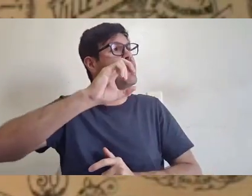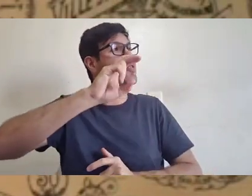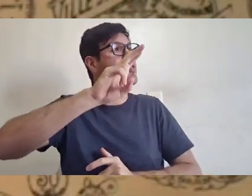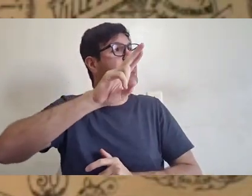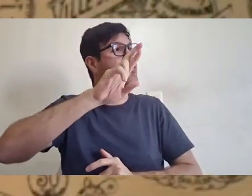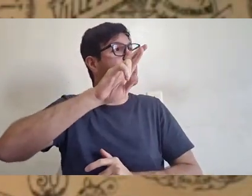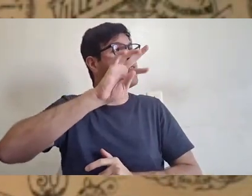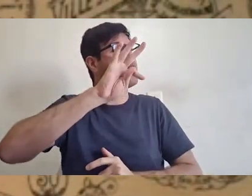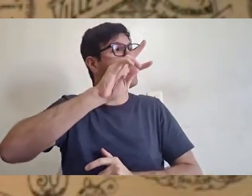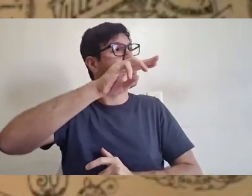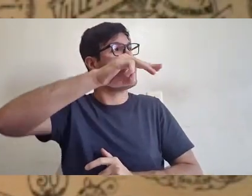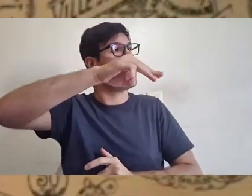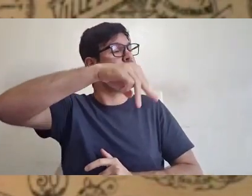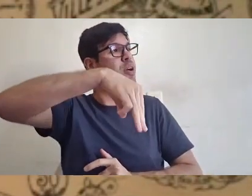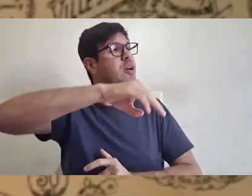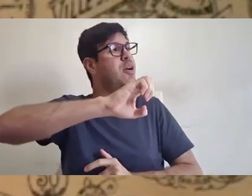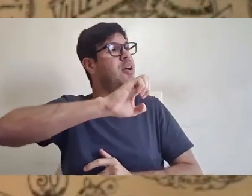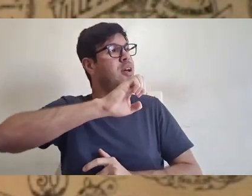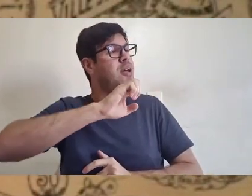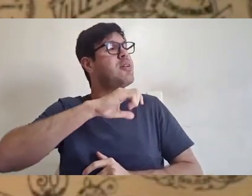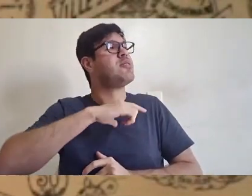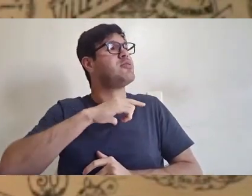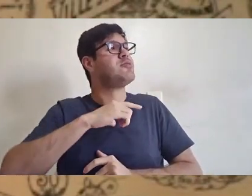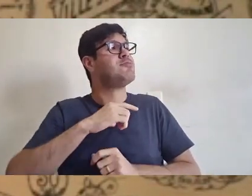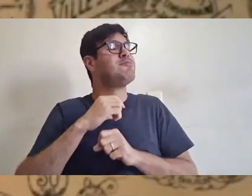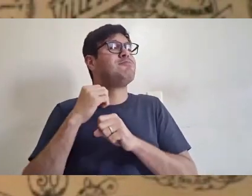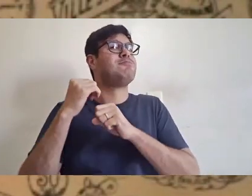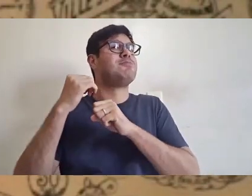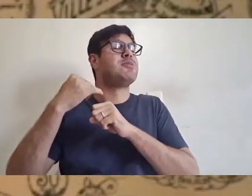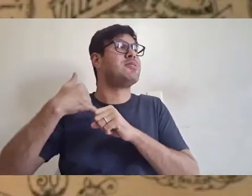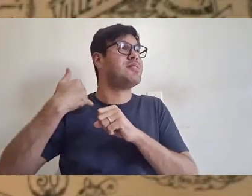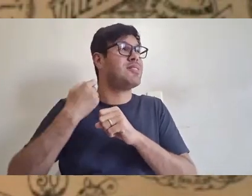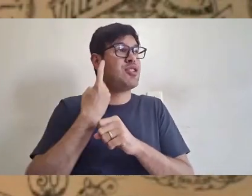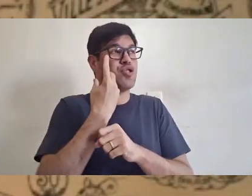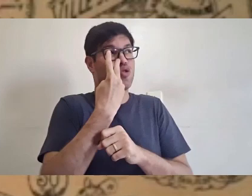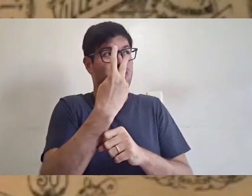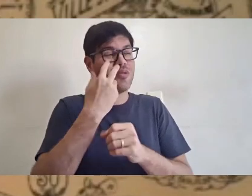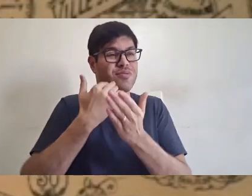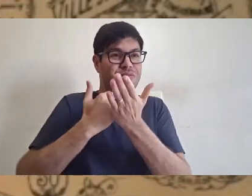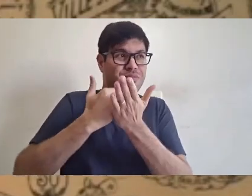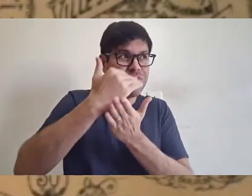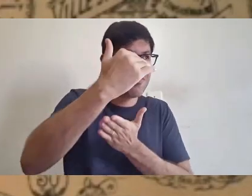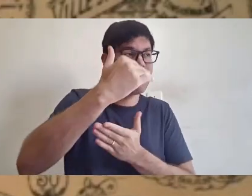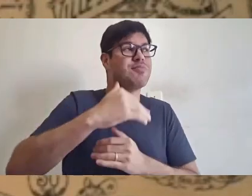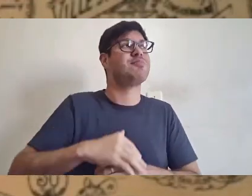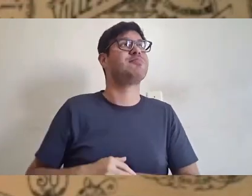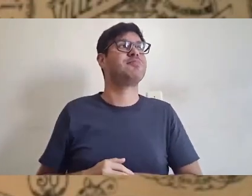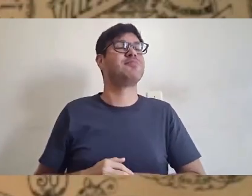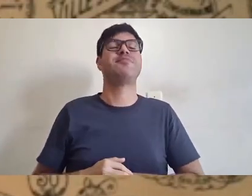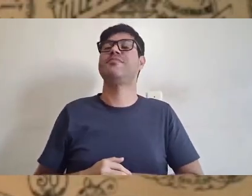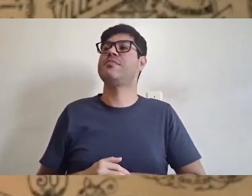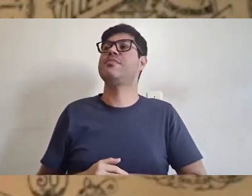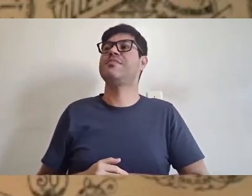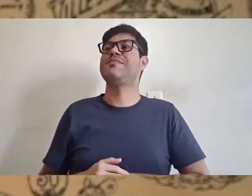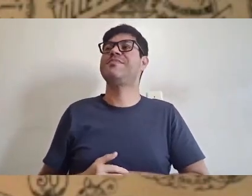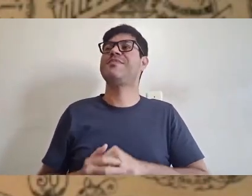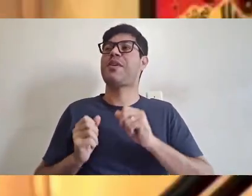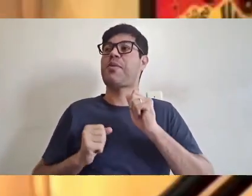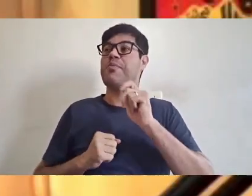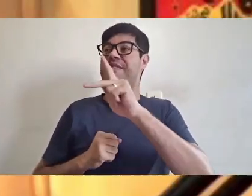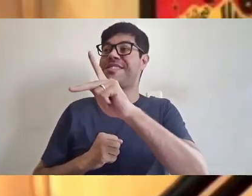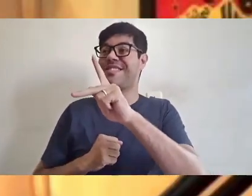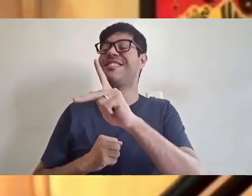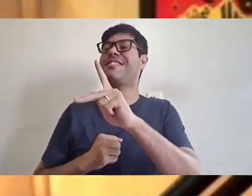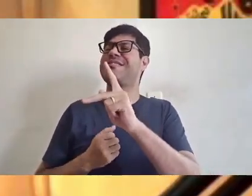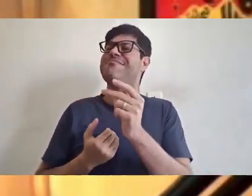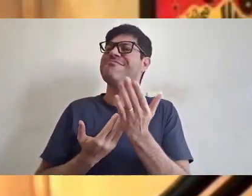12 anos. Nós também. Por isso que nós aposentamos cedo. Exato. Né? Bom,